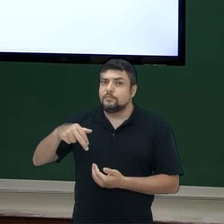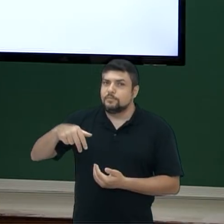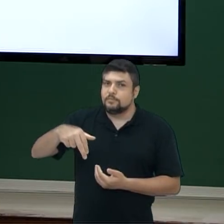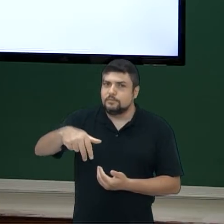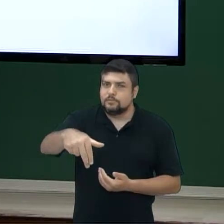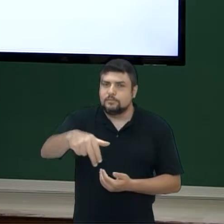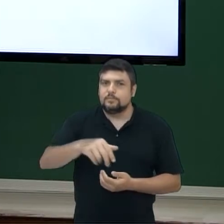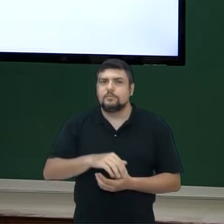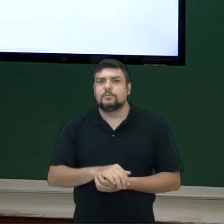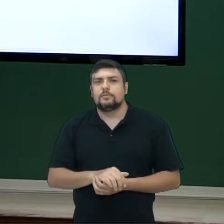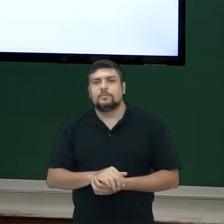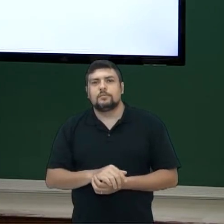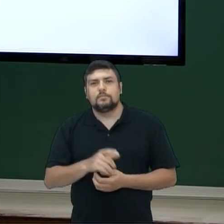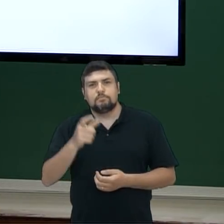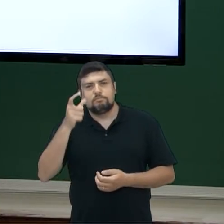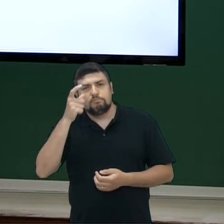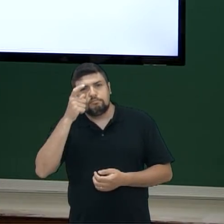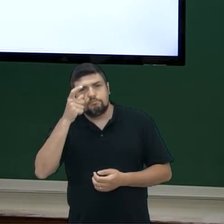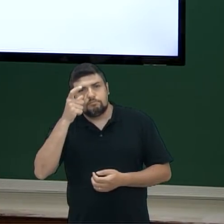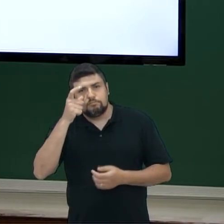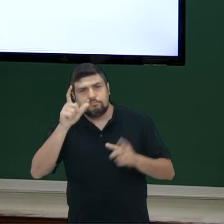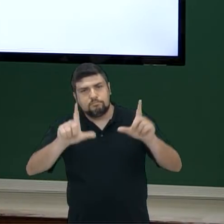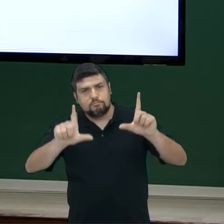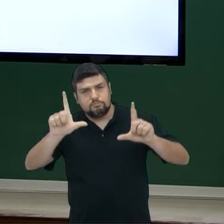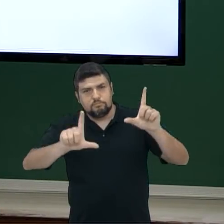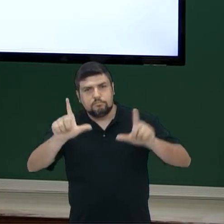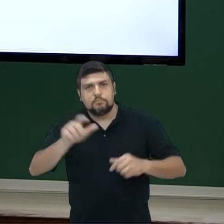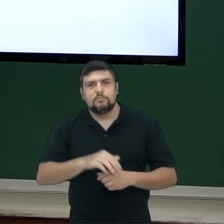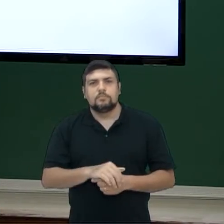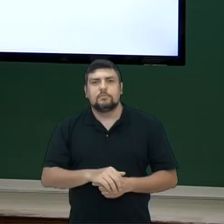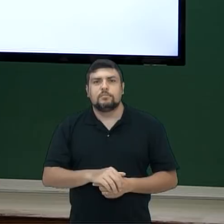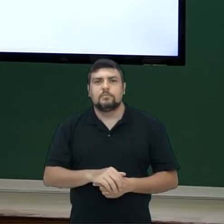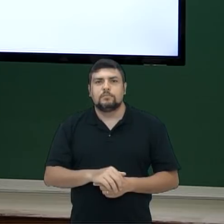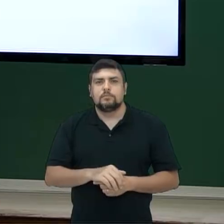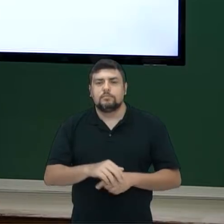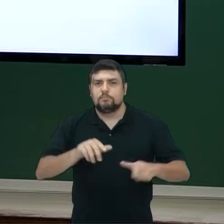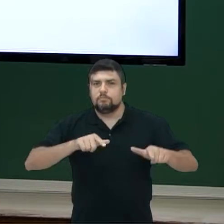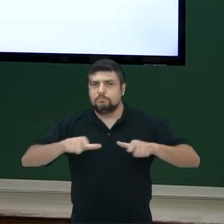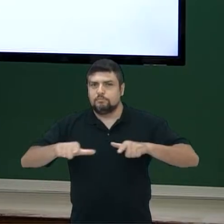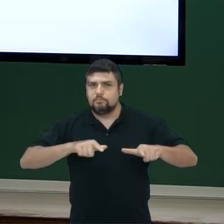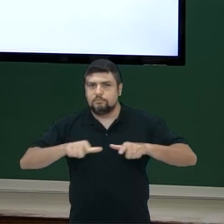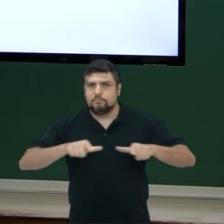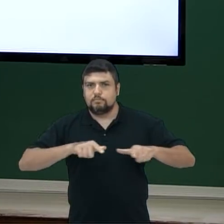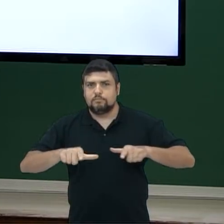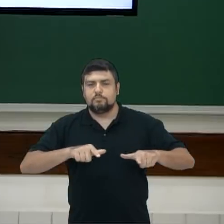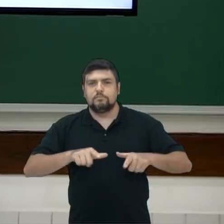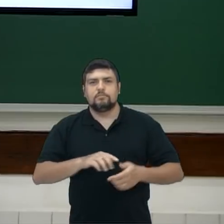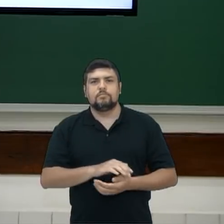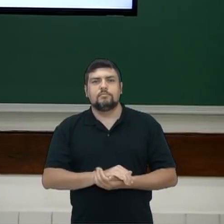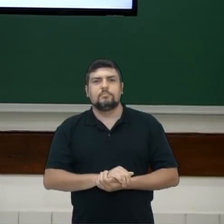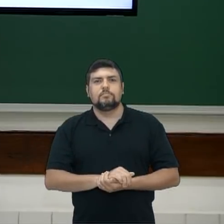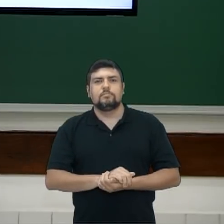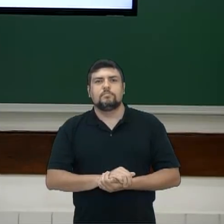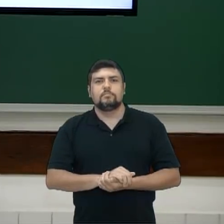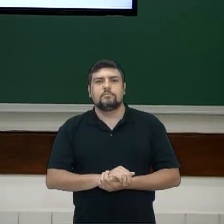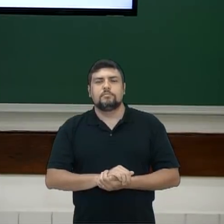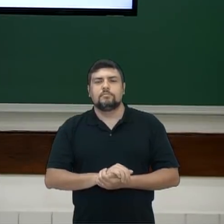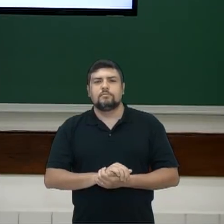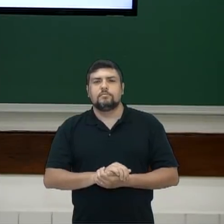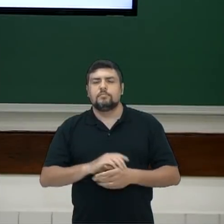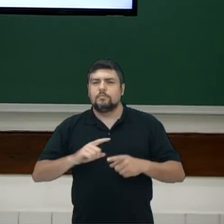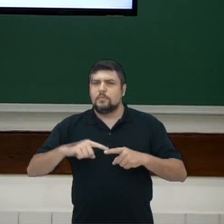andar. Watch, assistir de TV. Work, trabalhar. Certo? Qualquer coisa depois, você